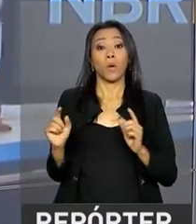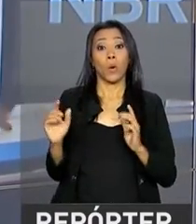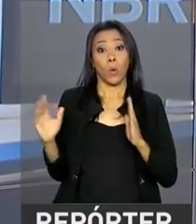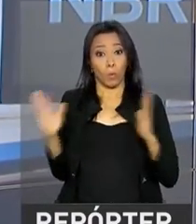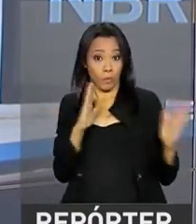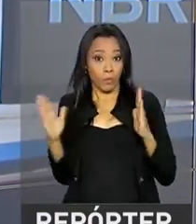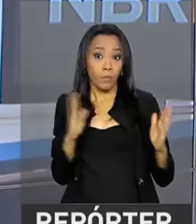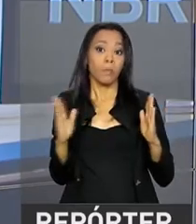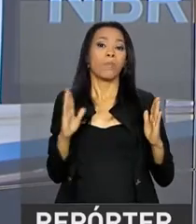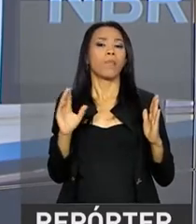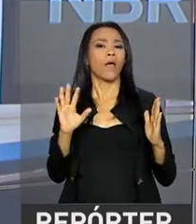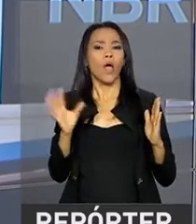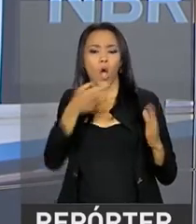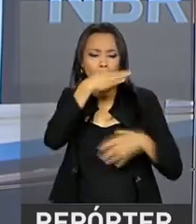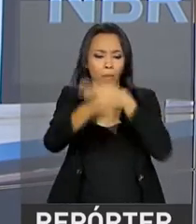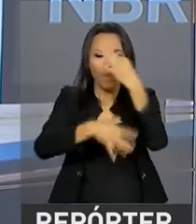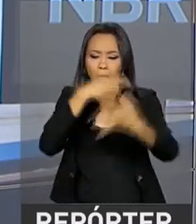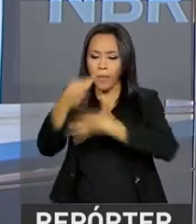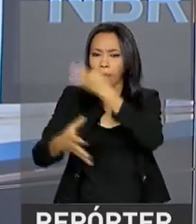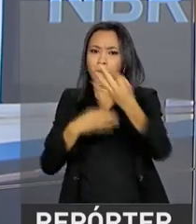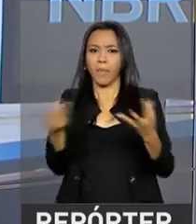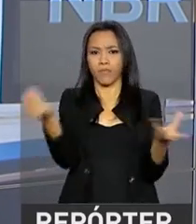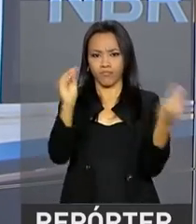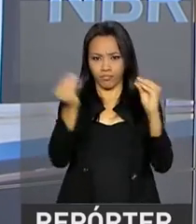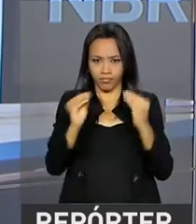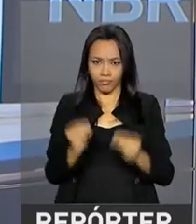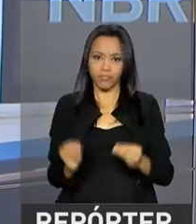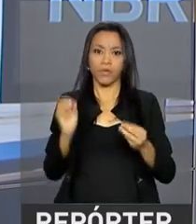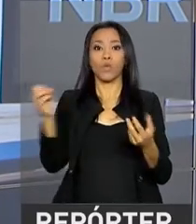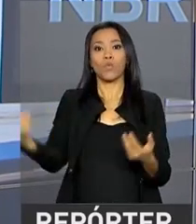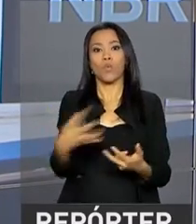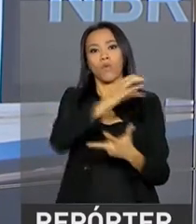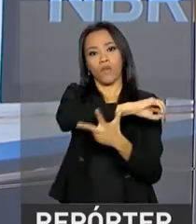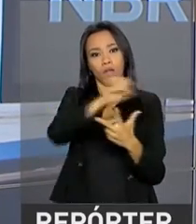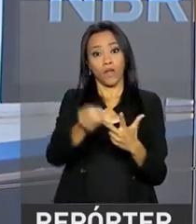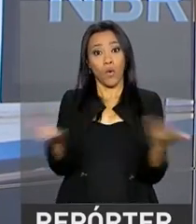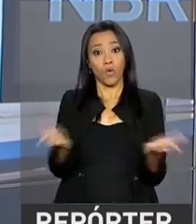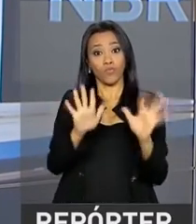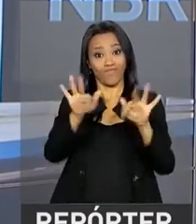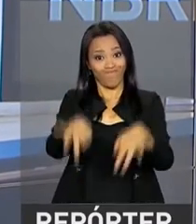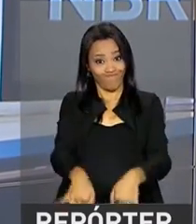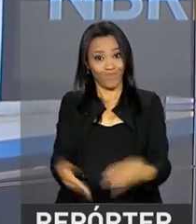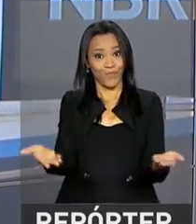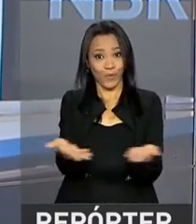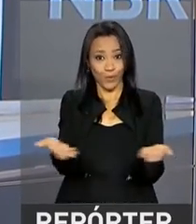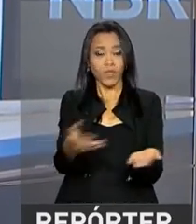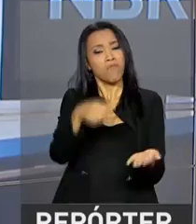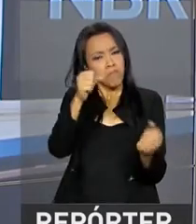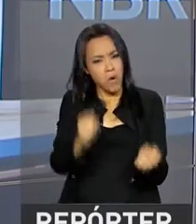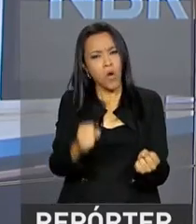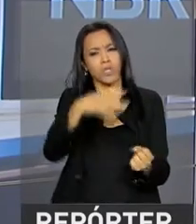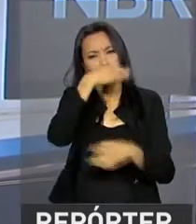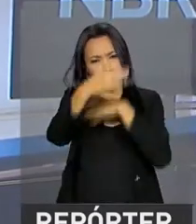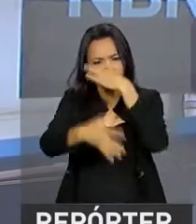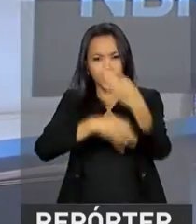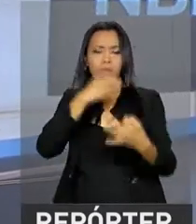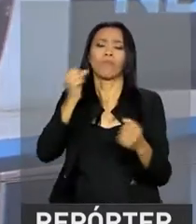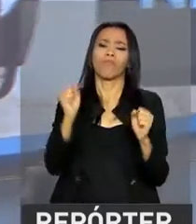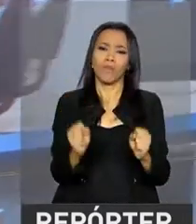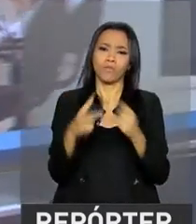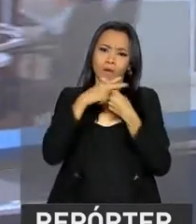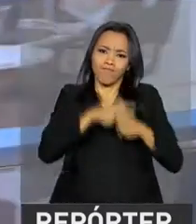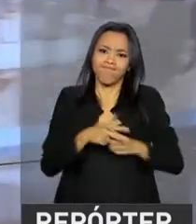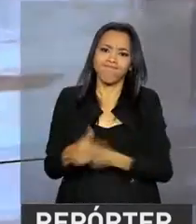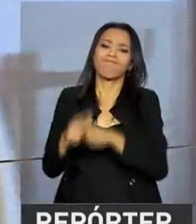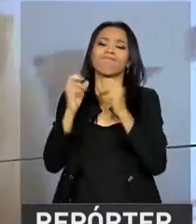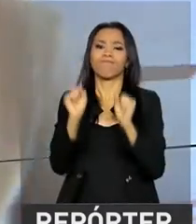a construir o novo Enem termina hoje. Todos podem enviar sugestões e contribuições. Vamos então conversar com a